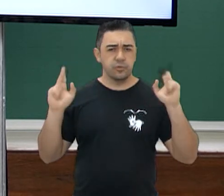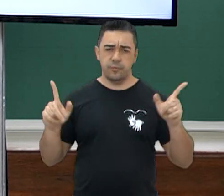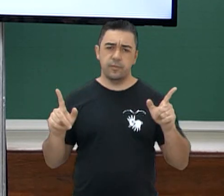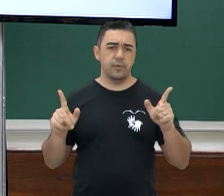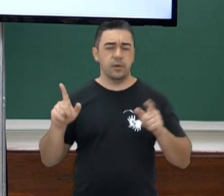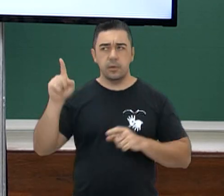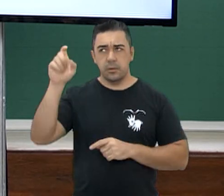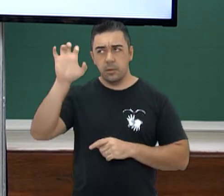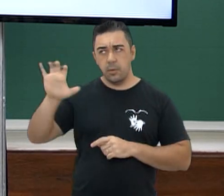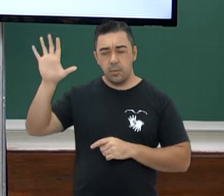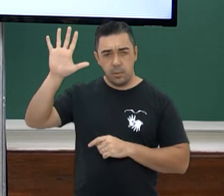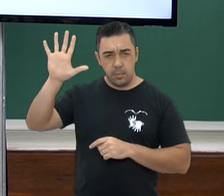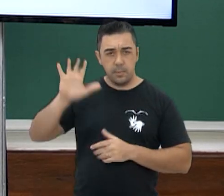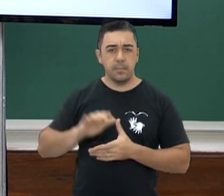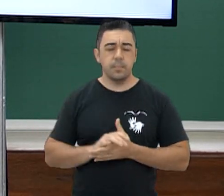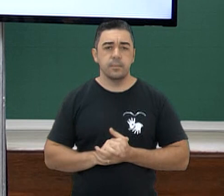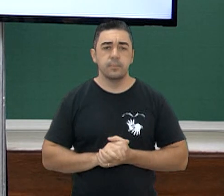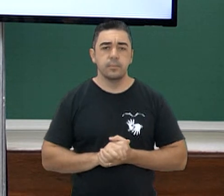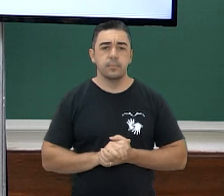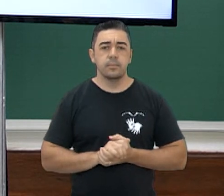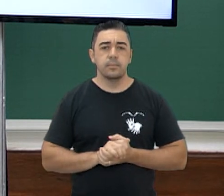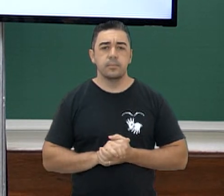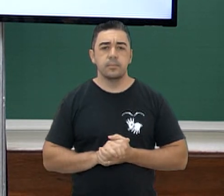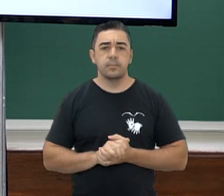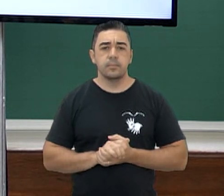Barroco europeu.